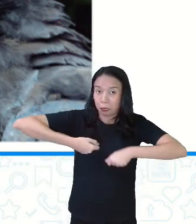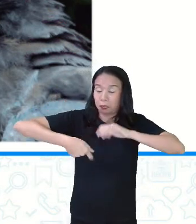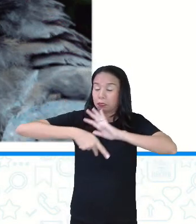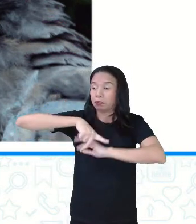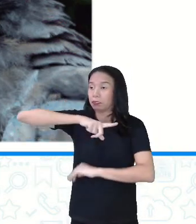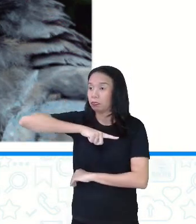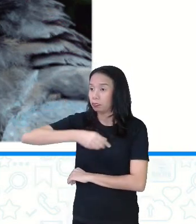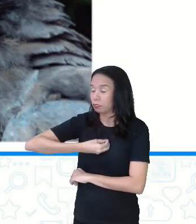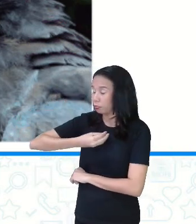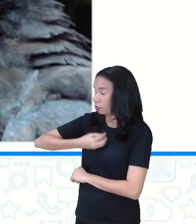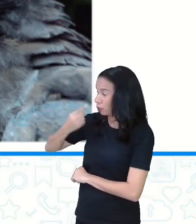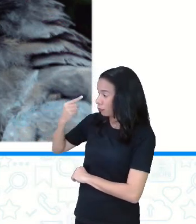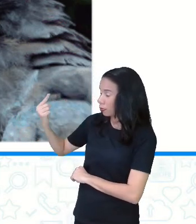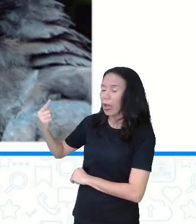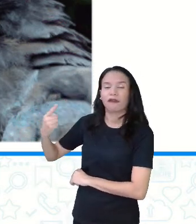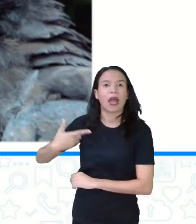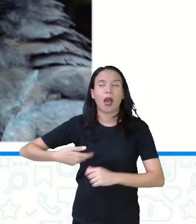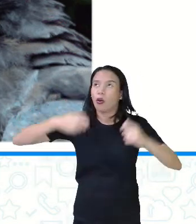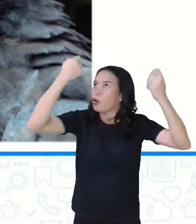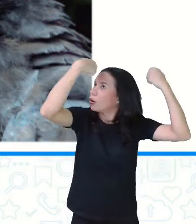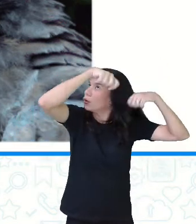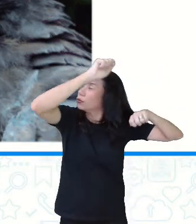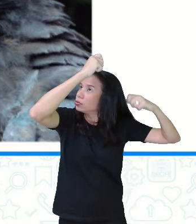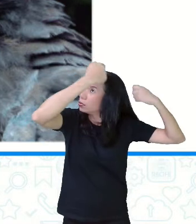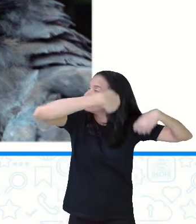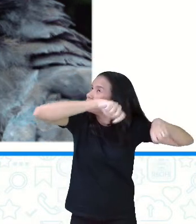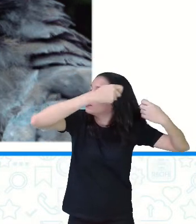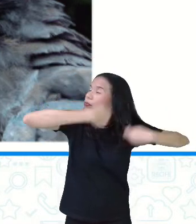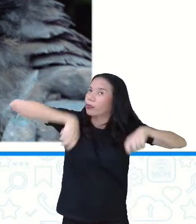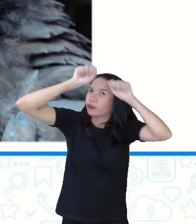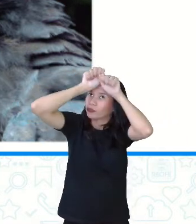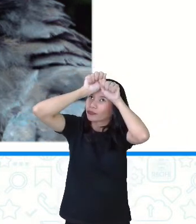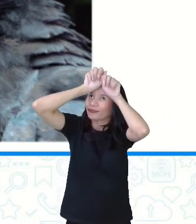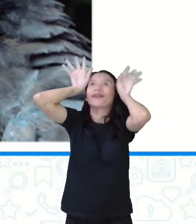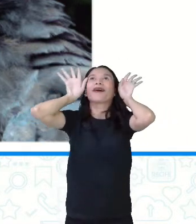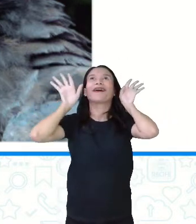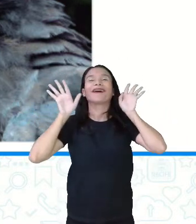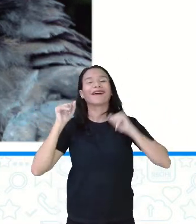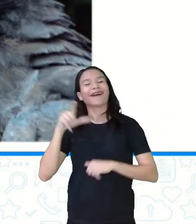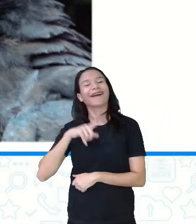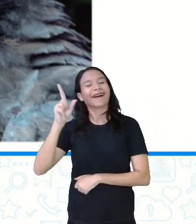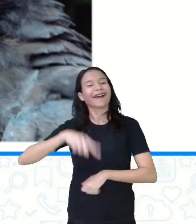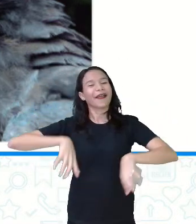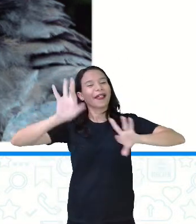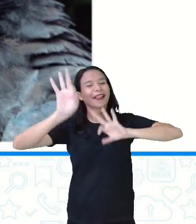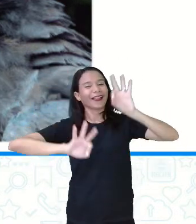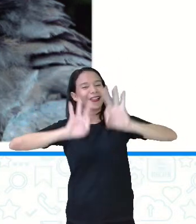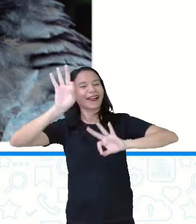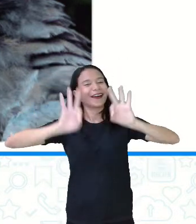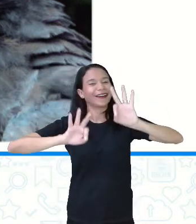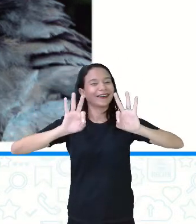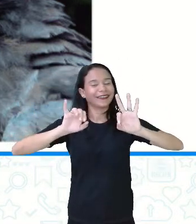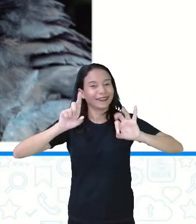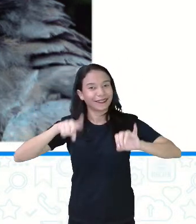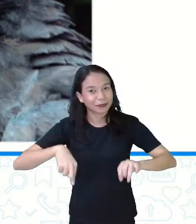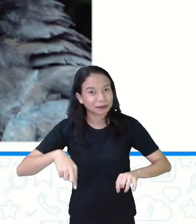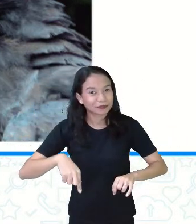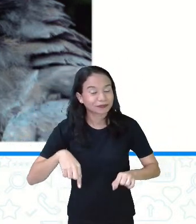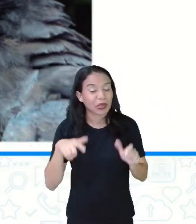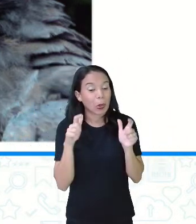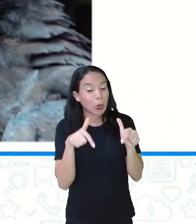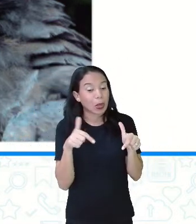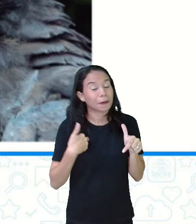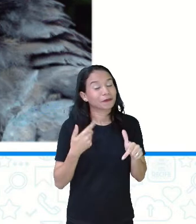estiloso, né? Ele foi no salão, né? Olha o grau que ele deu aí na cabeleira dele. Está muito arrumado. Quem sabe, né? Quem sabe para